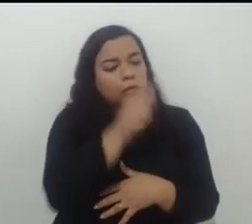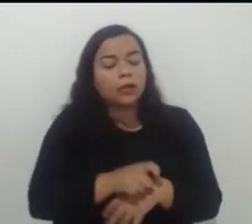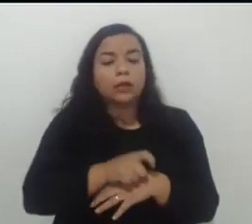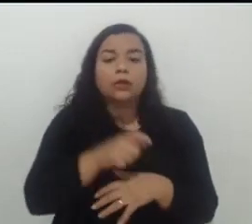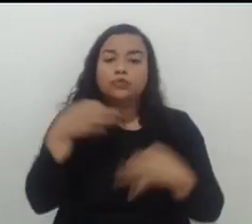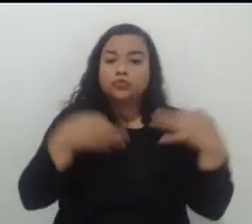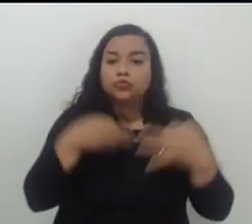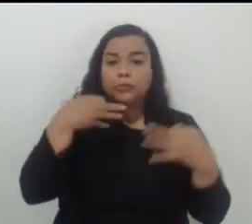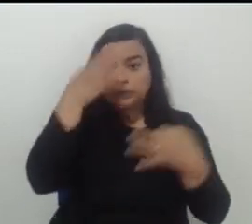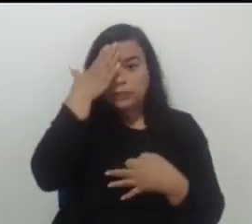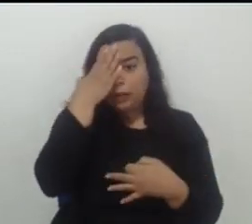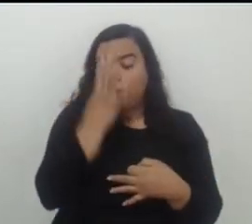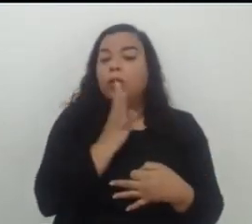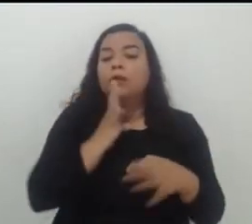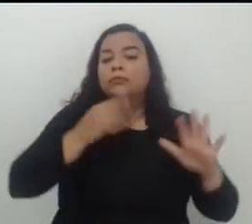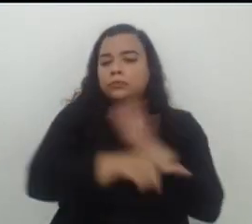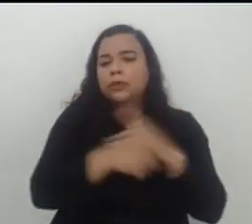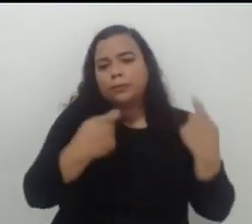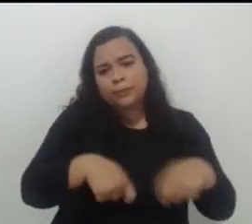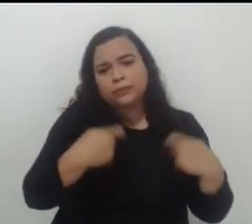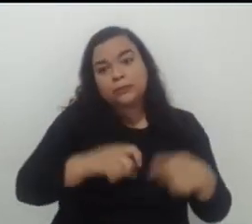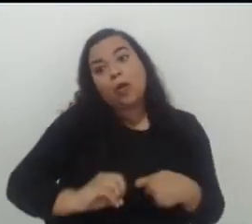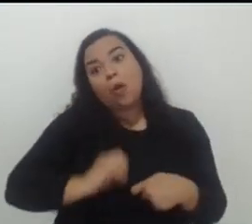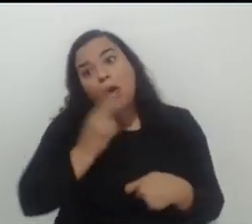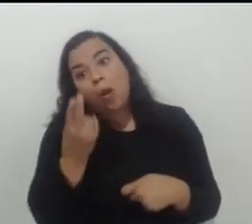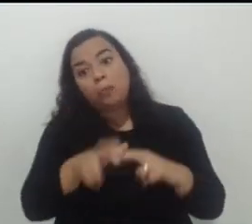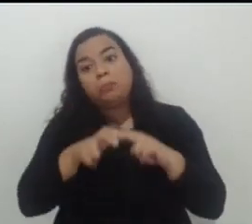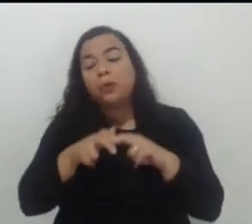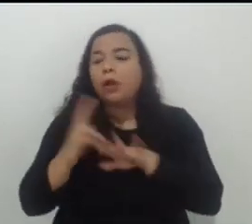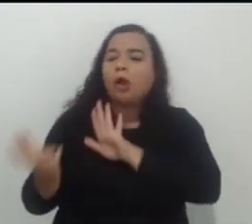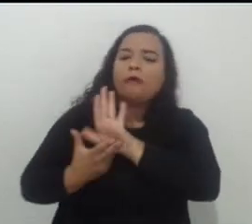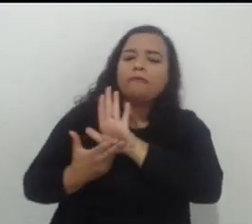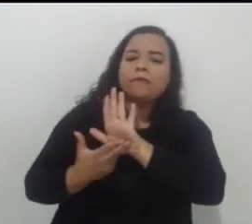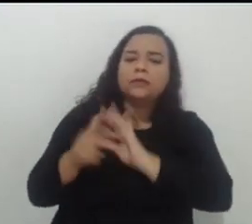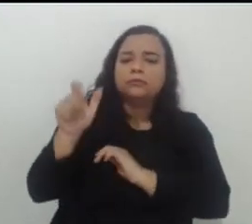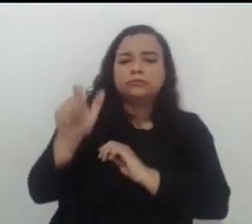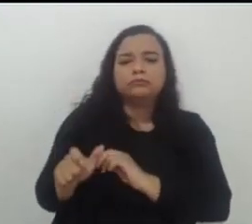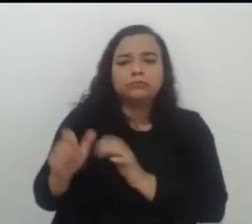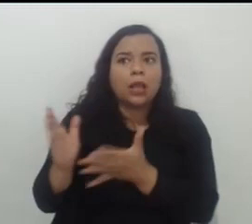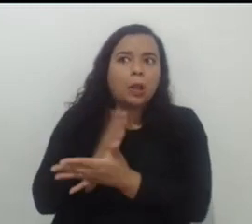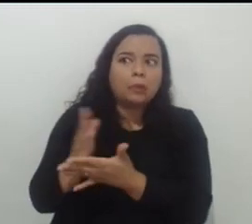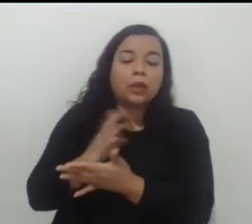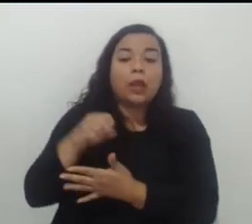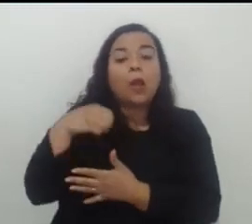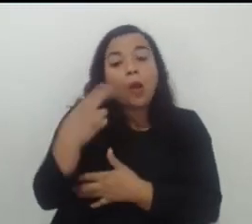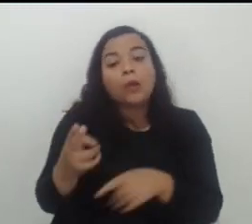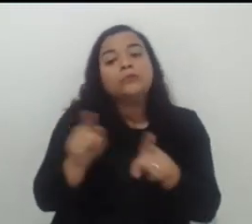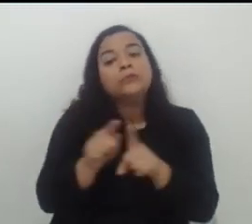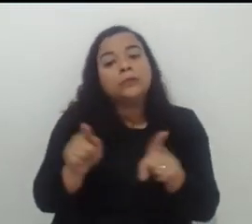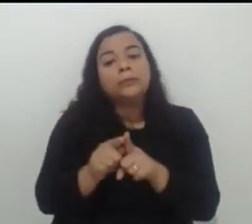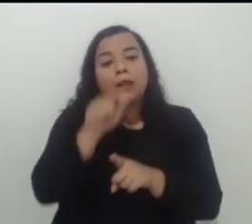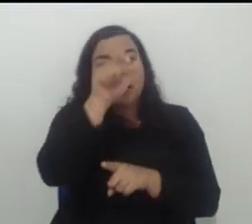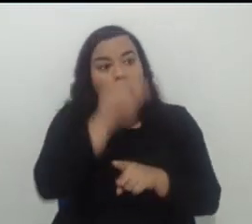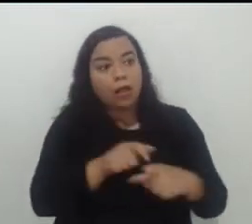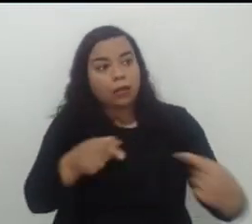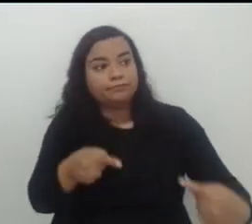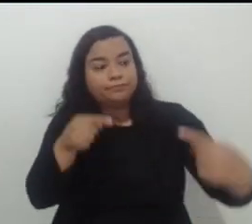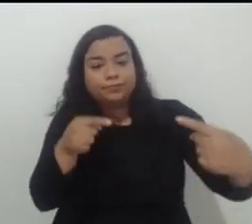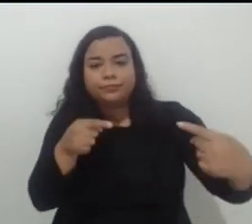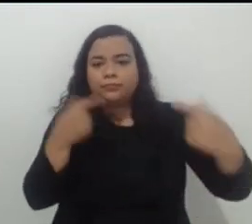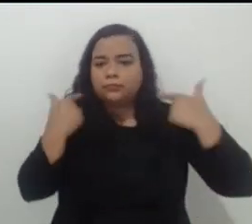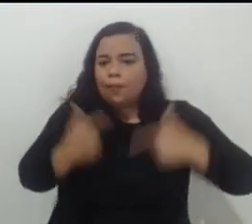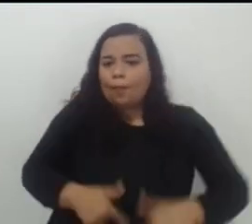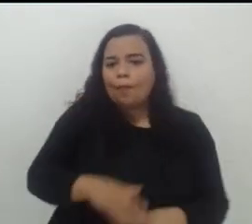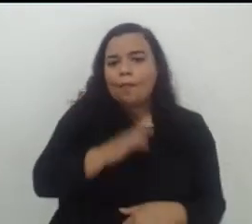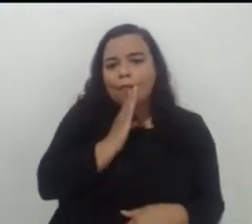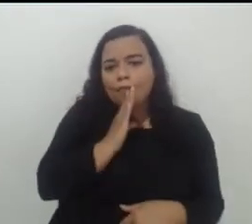de ofício, ou porque houve confissão de uma parte, ou ainda porque a parte contrária se absteve de